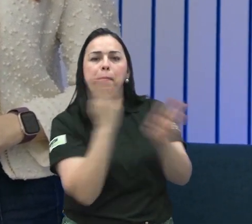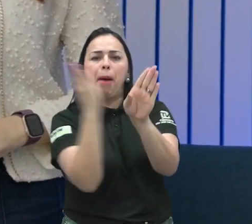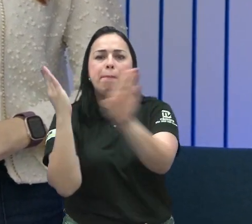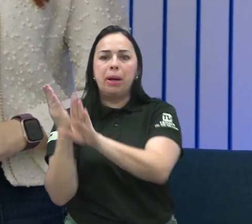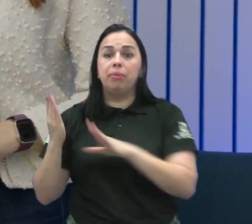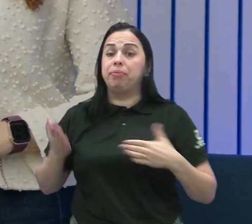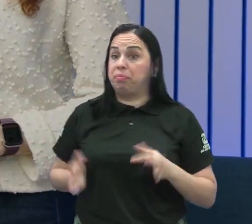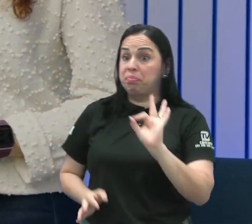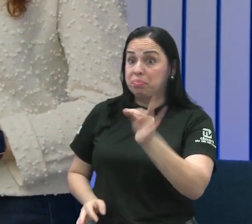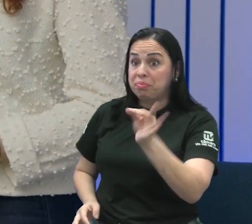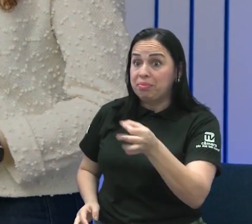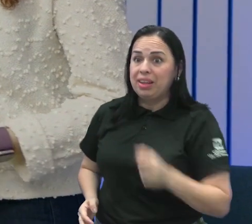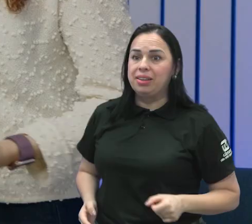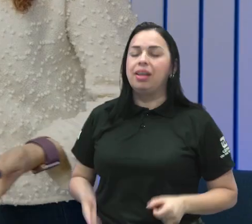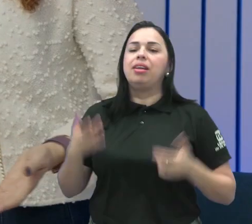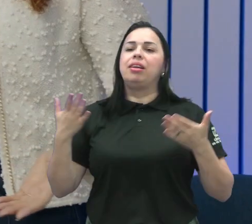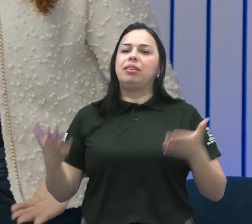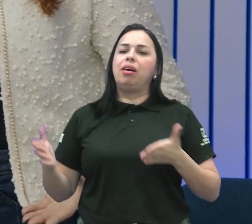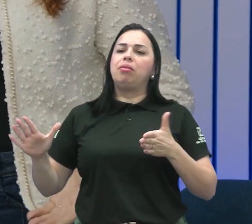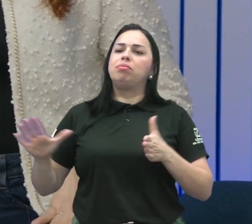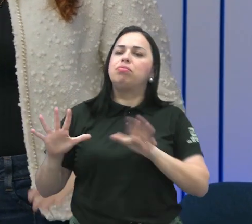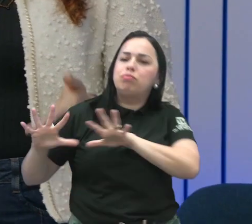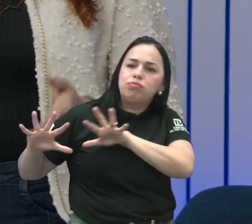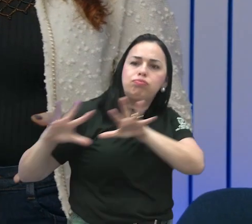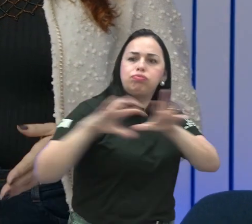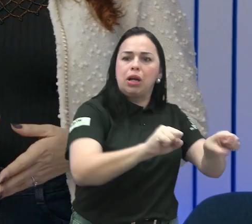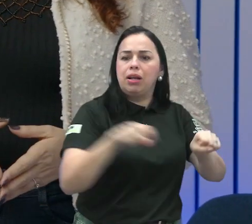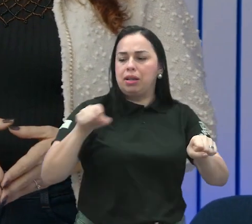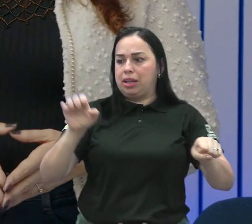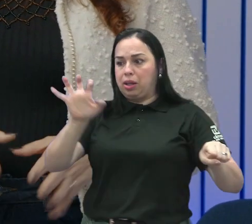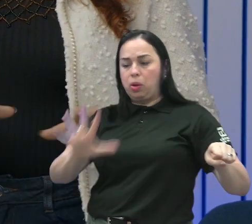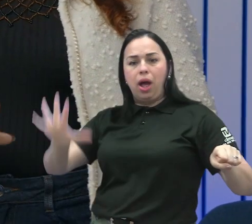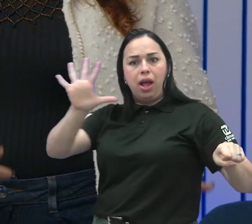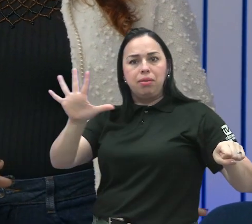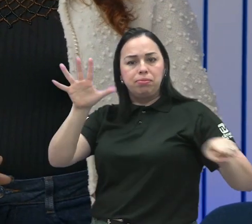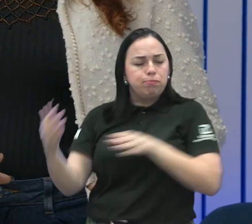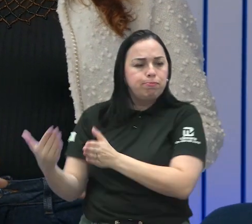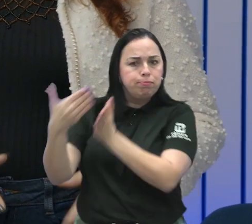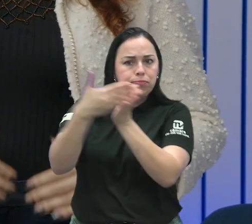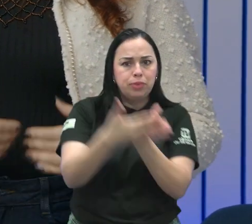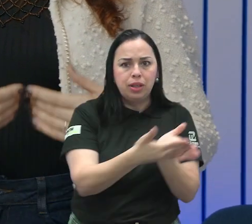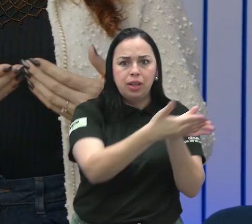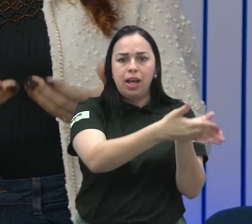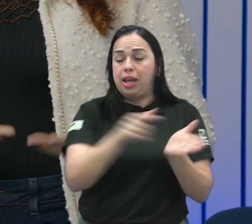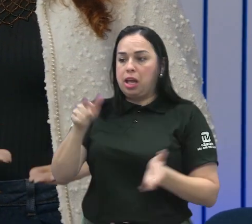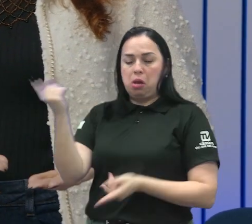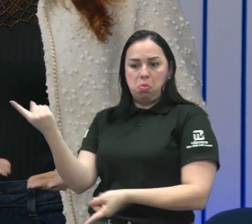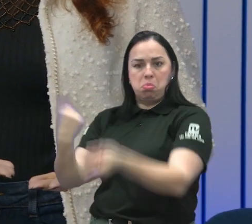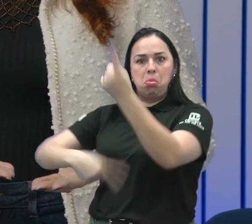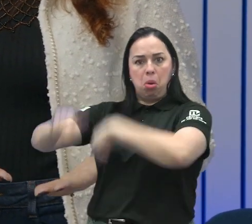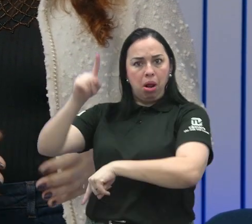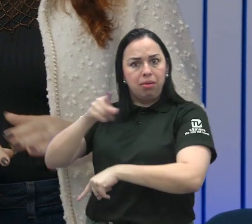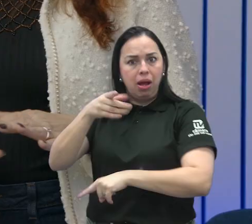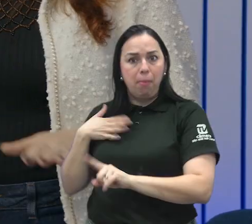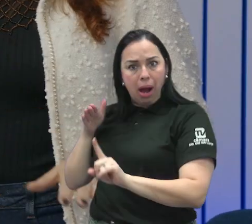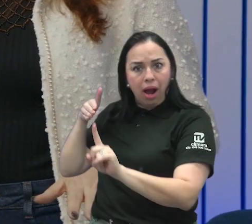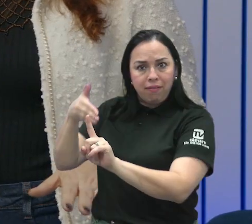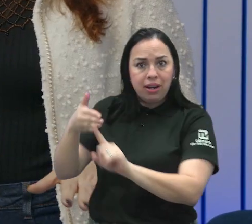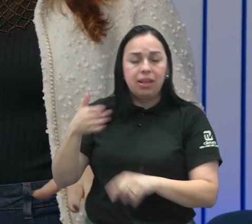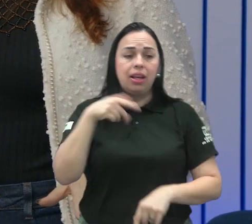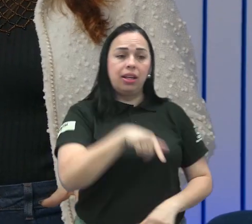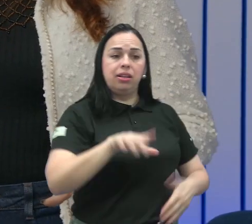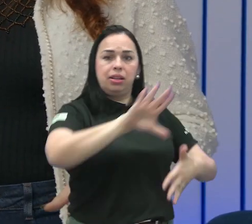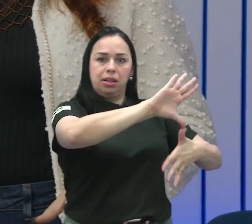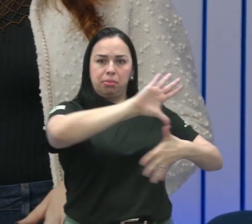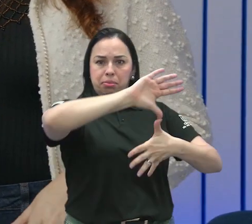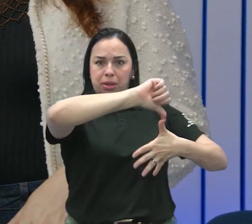novos continentes. Érica? Sim, Paulo, com a colonização, o continente europeu se tornou referência mundial de desenvolvimento,